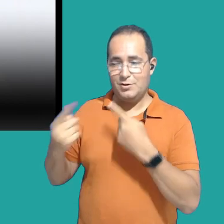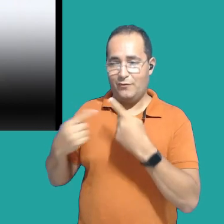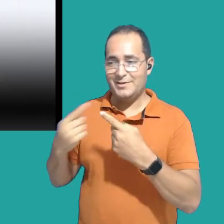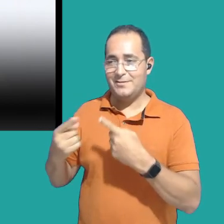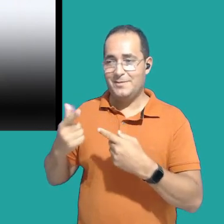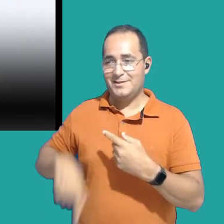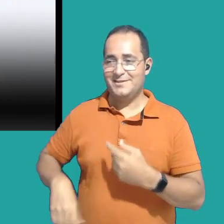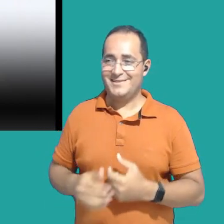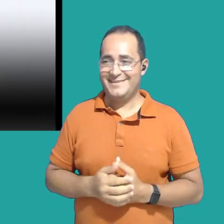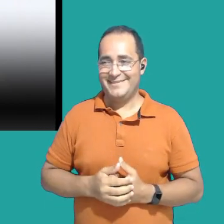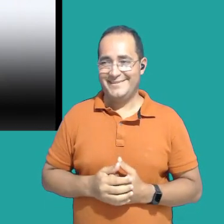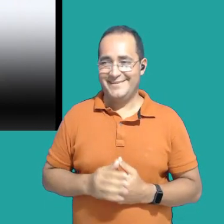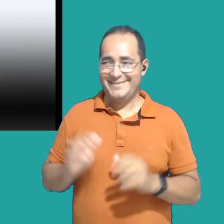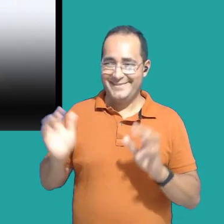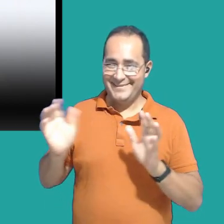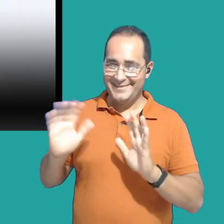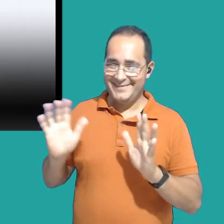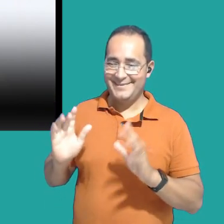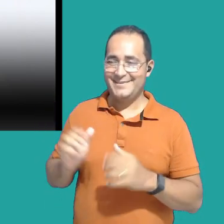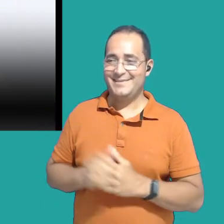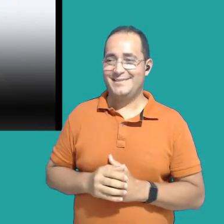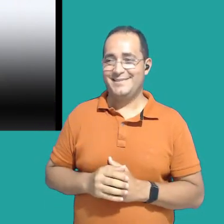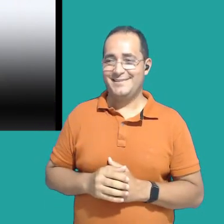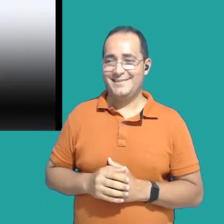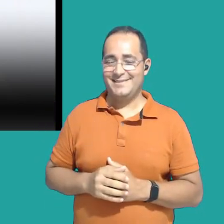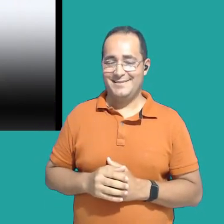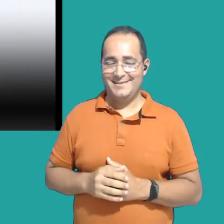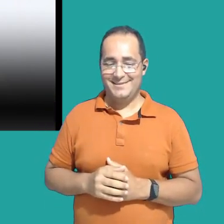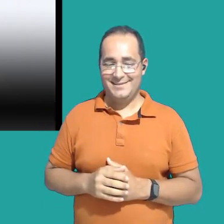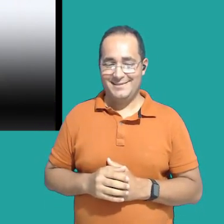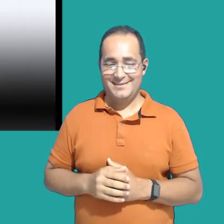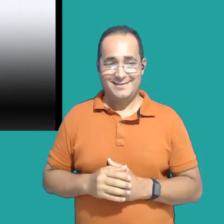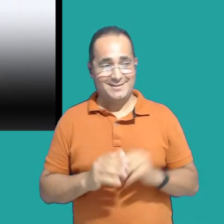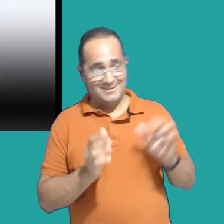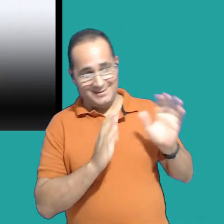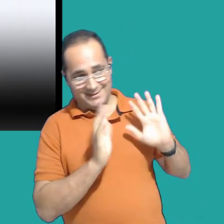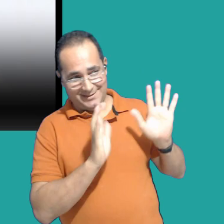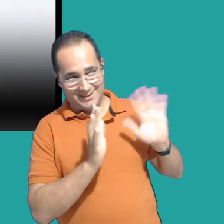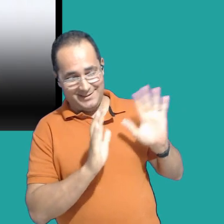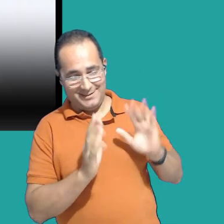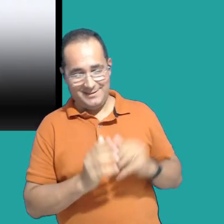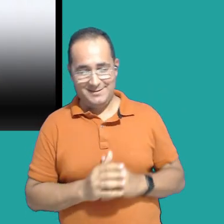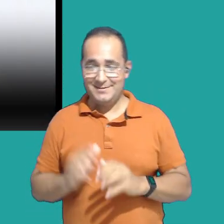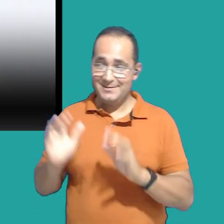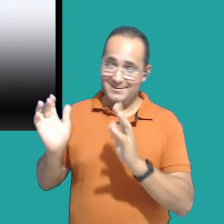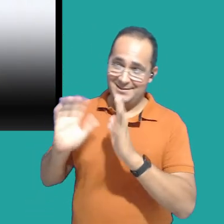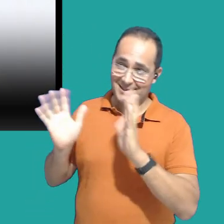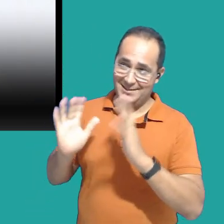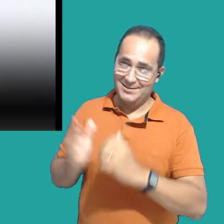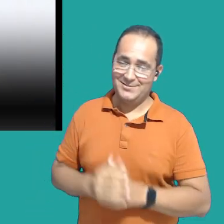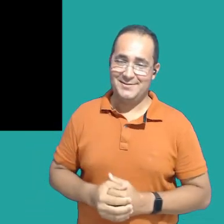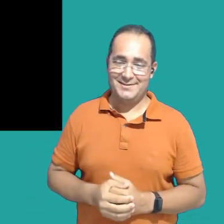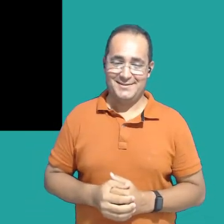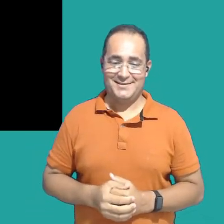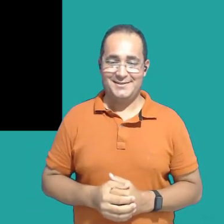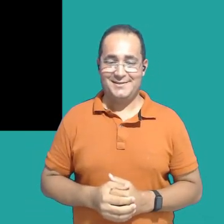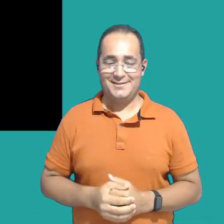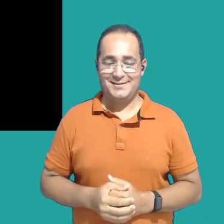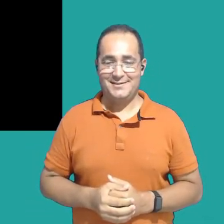aí. A gente vai se falando. A gente sempre vai se falando. Então, Tchauzinho. tchau, tchau.